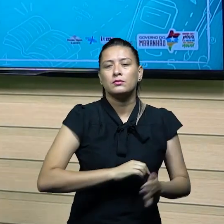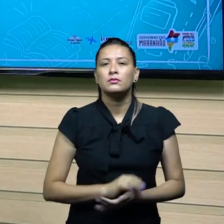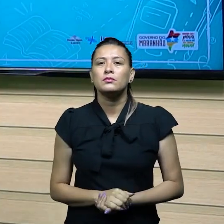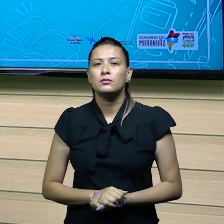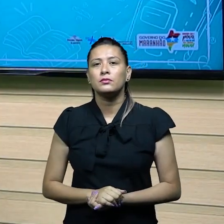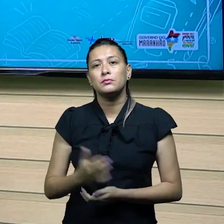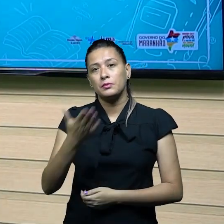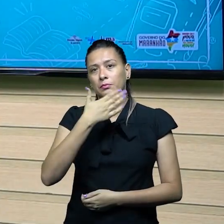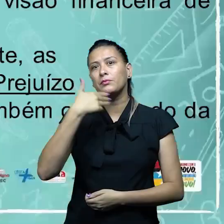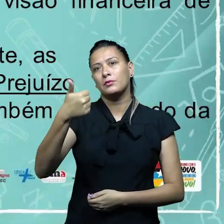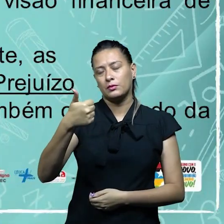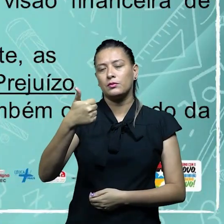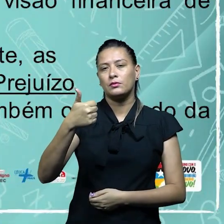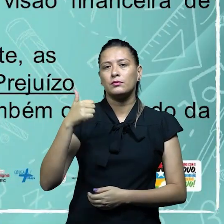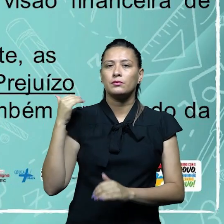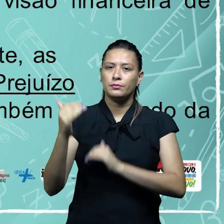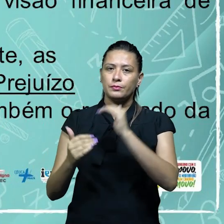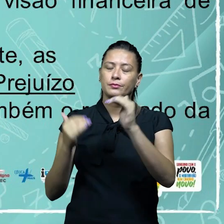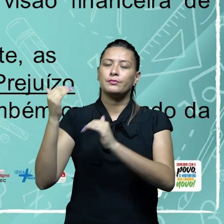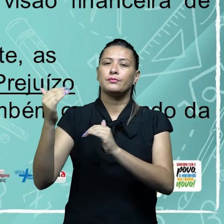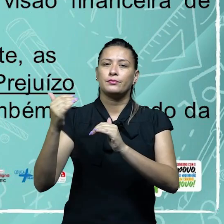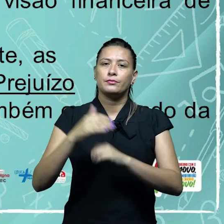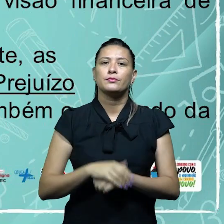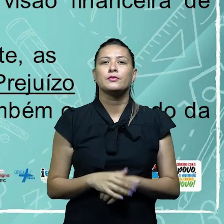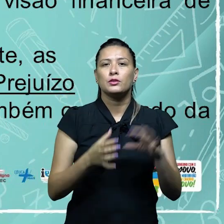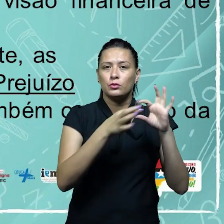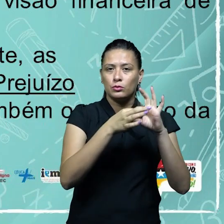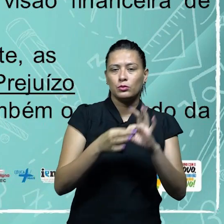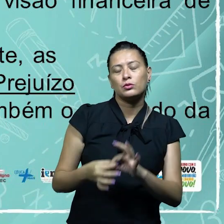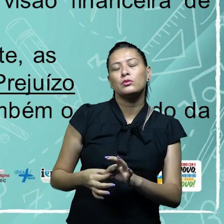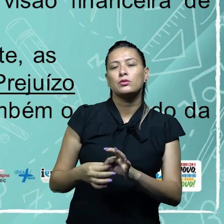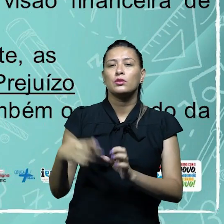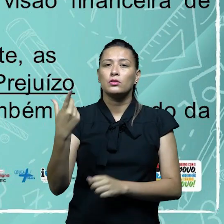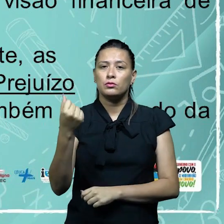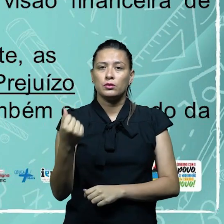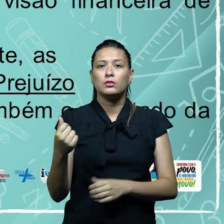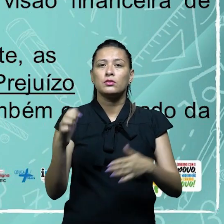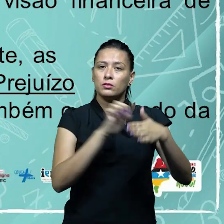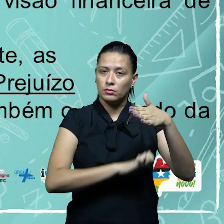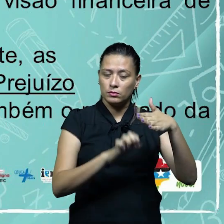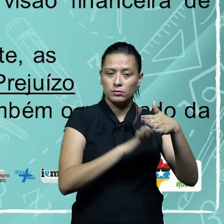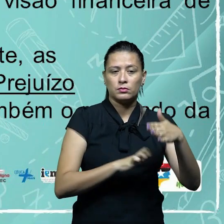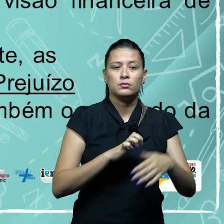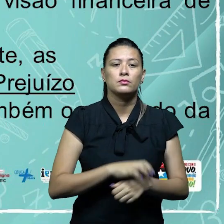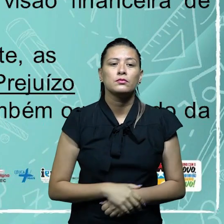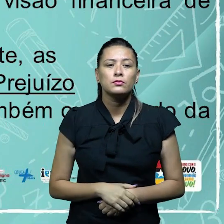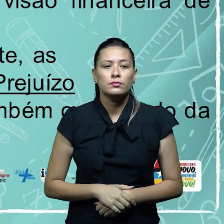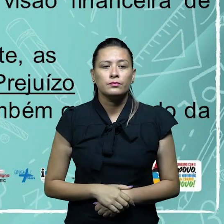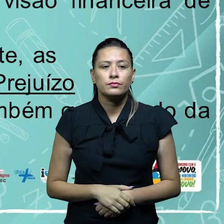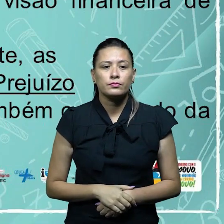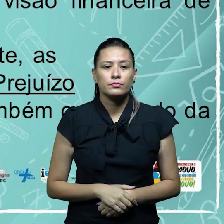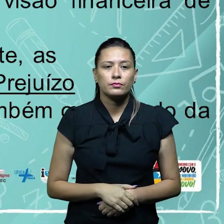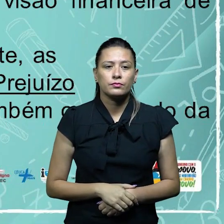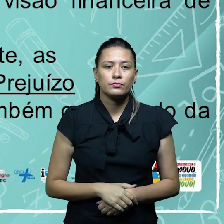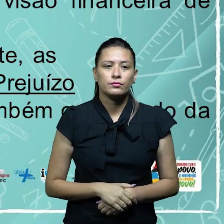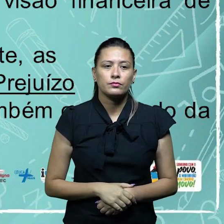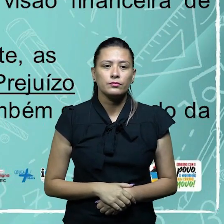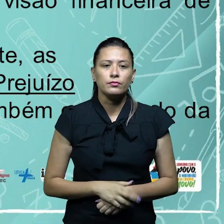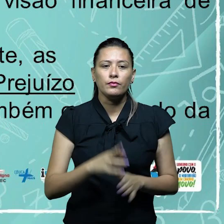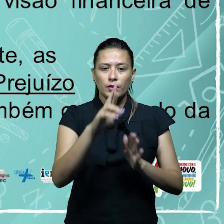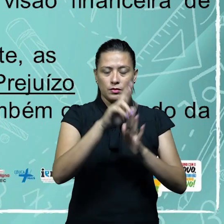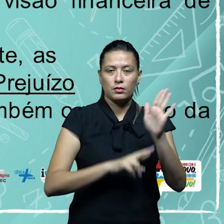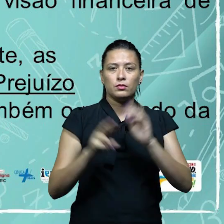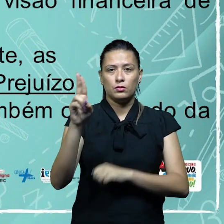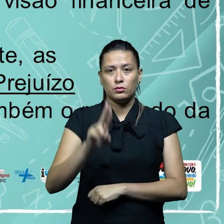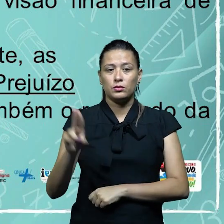da minha empresa, tá? Então, os relatórios mais utilizados são, quais são esses relatórios? Vamos lá. O balanço patrimonial